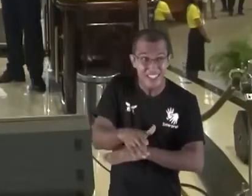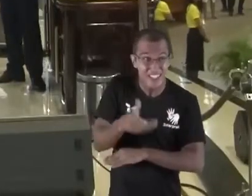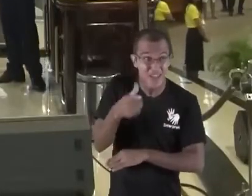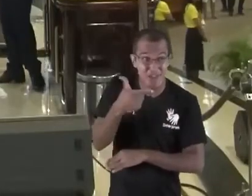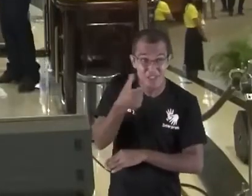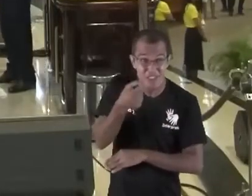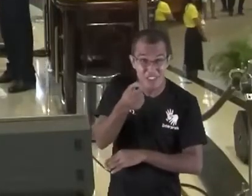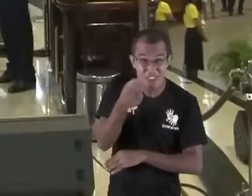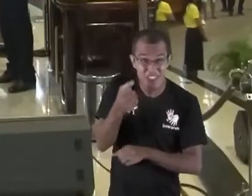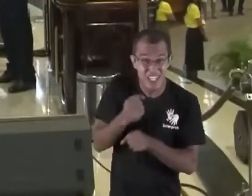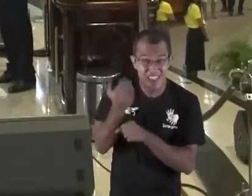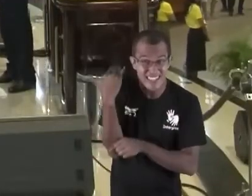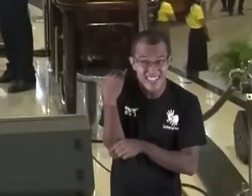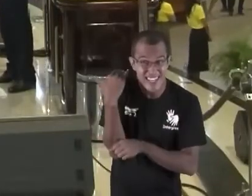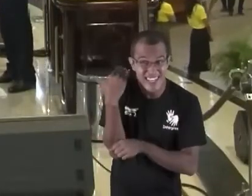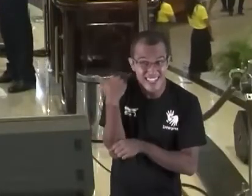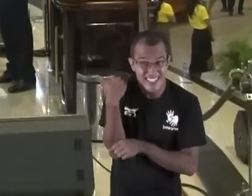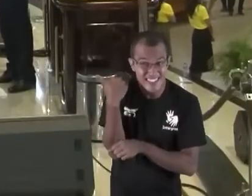Vi um eita Deus aqui.